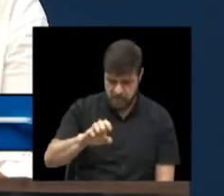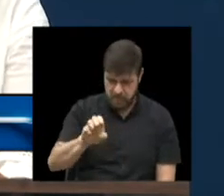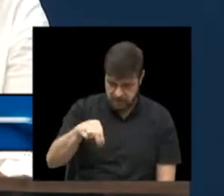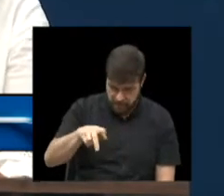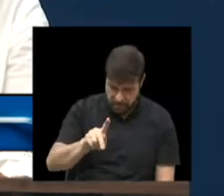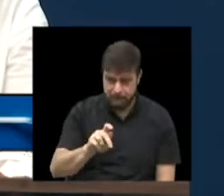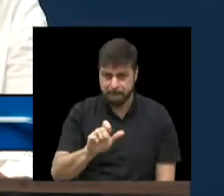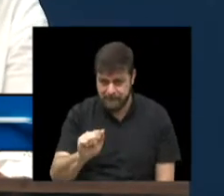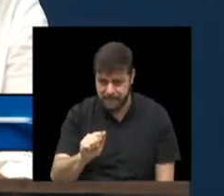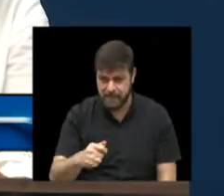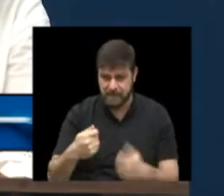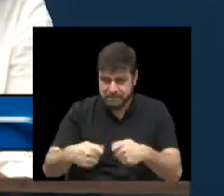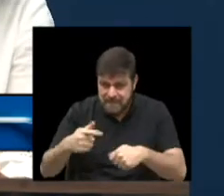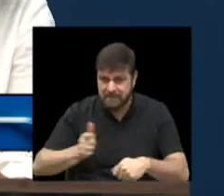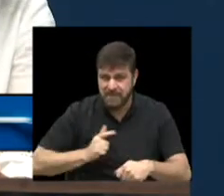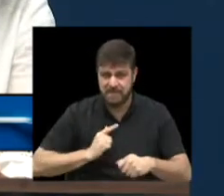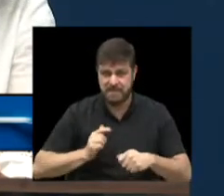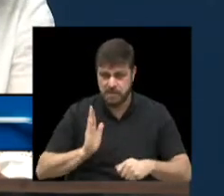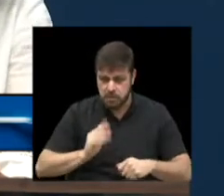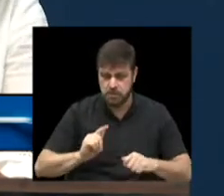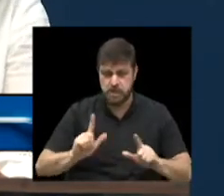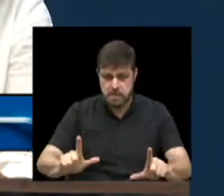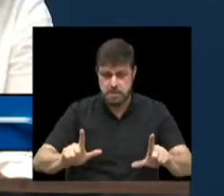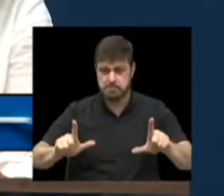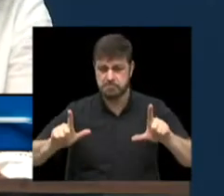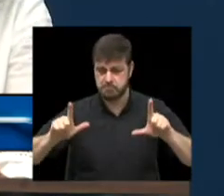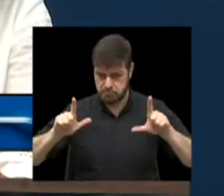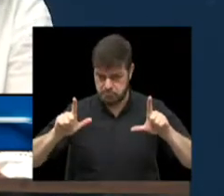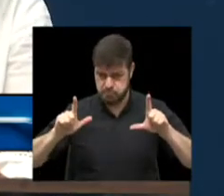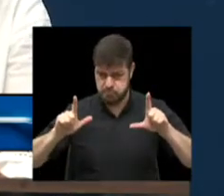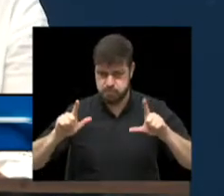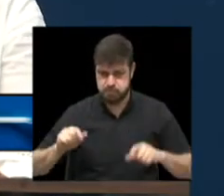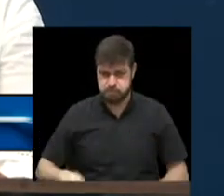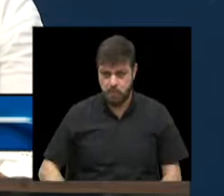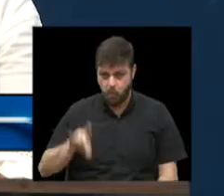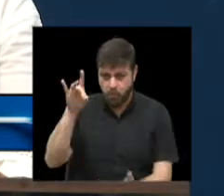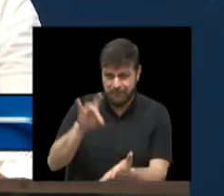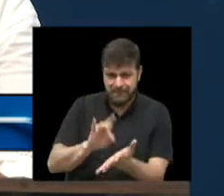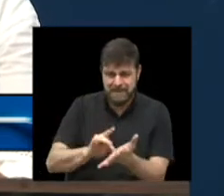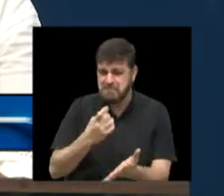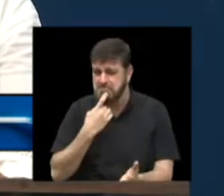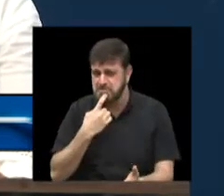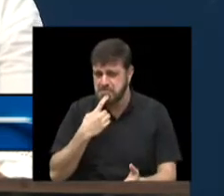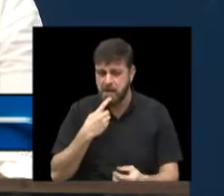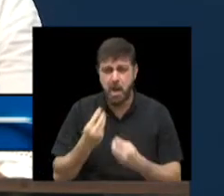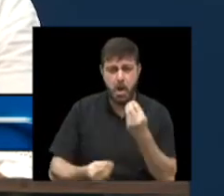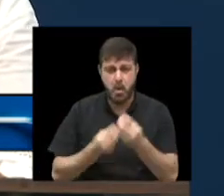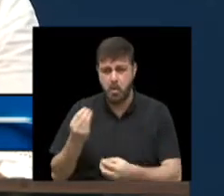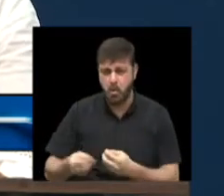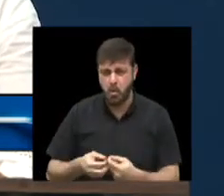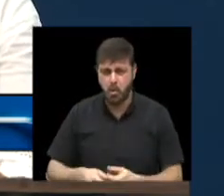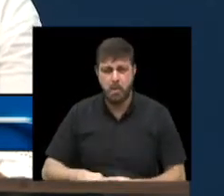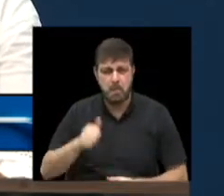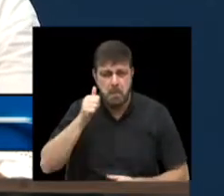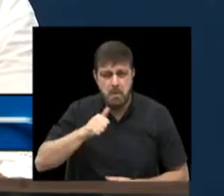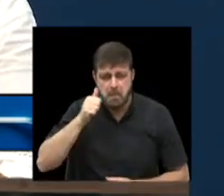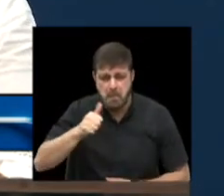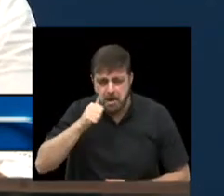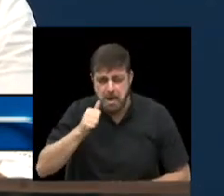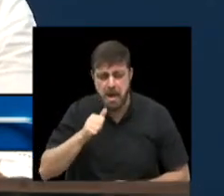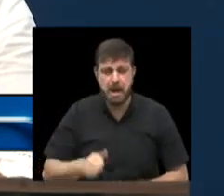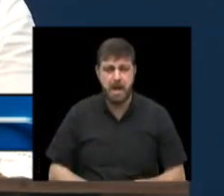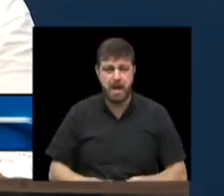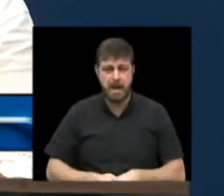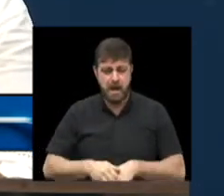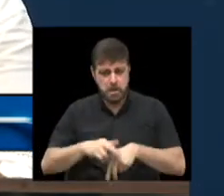na publicidade oficial, na propaganda do município, o combate à violência de gênero, a violência